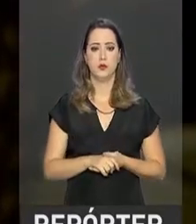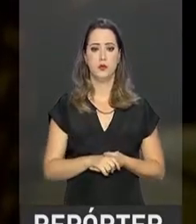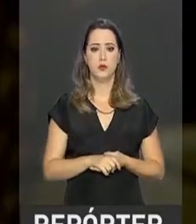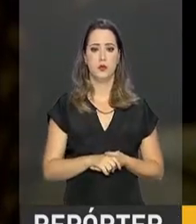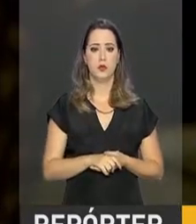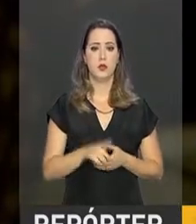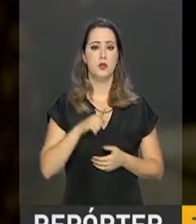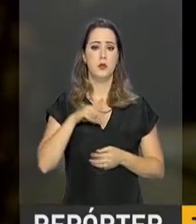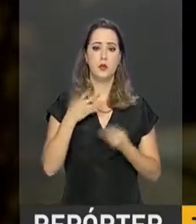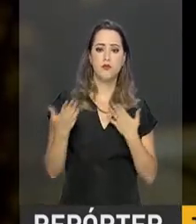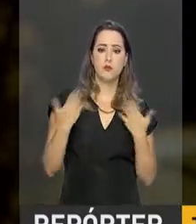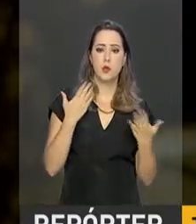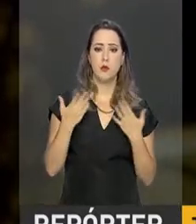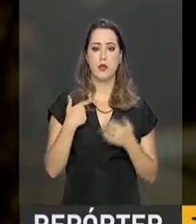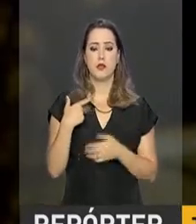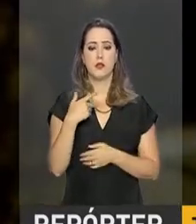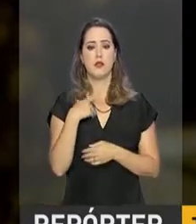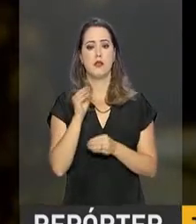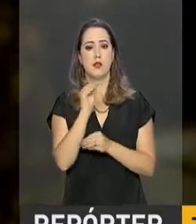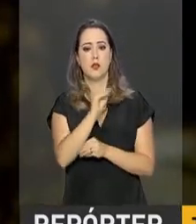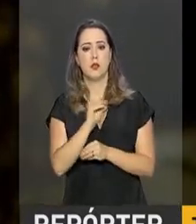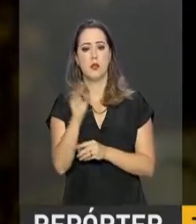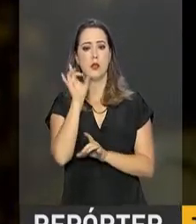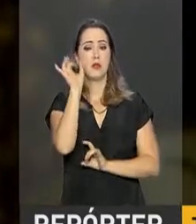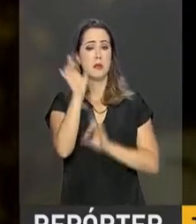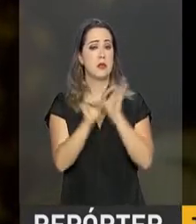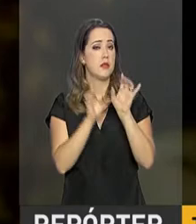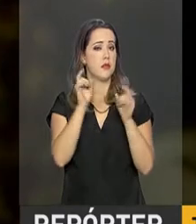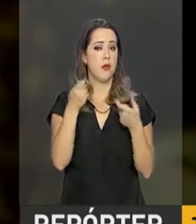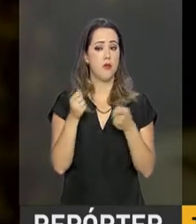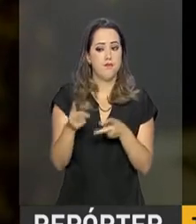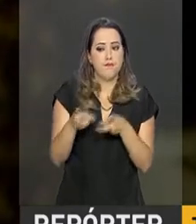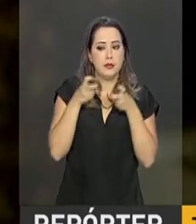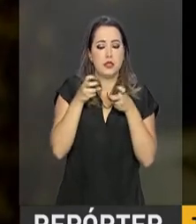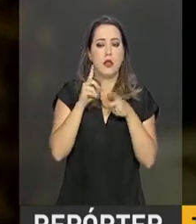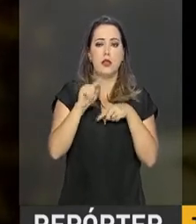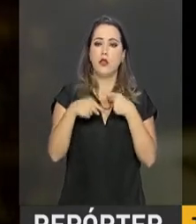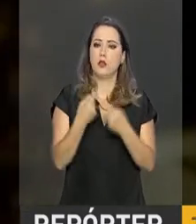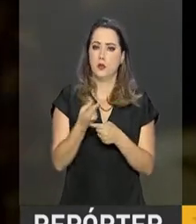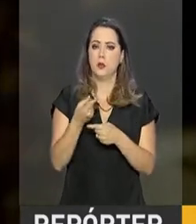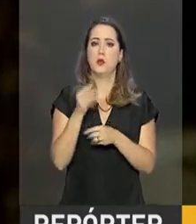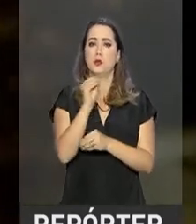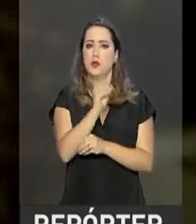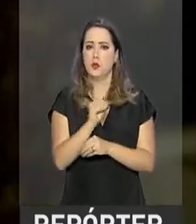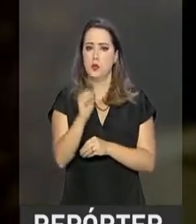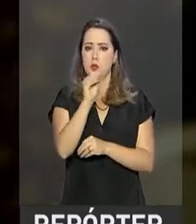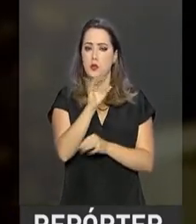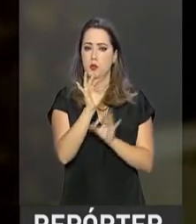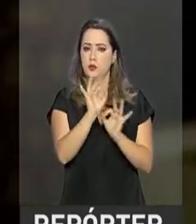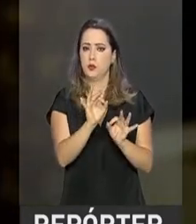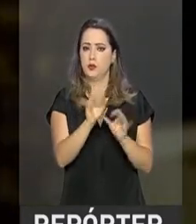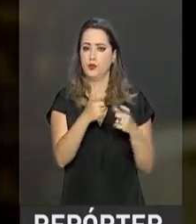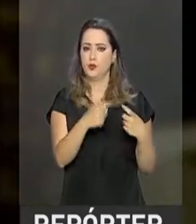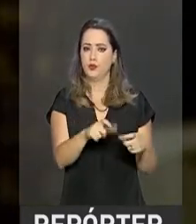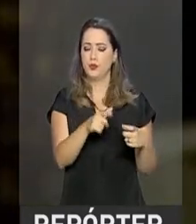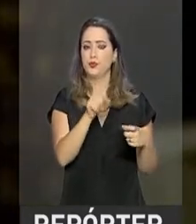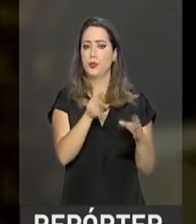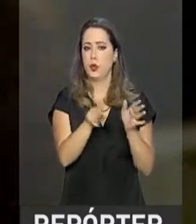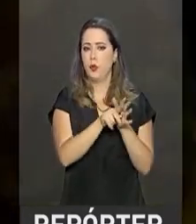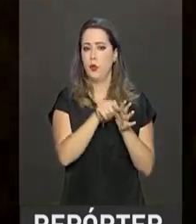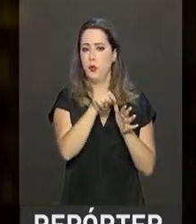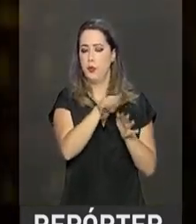entender que existe uma estátua específica que possa ser identificada para depois prestaram uma resposta muitas vezes no local